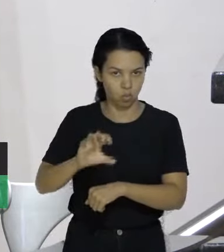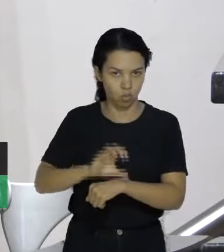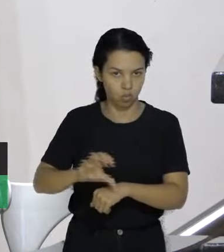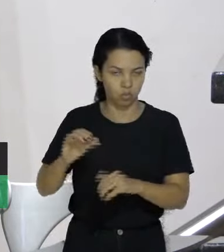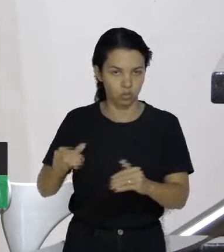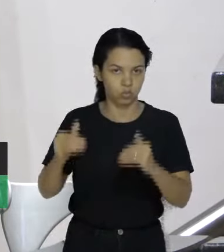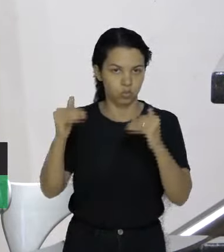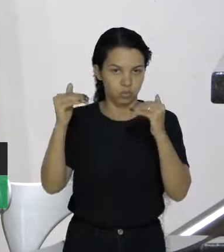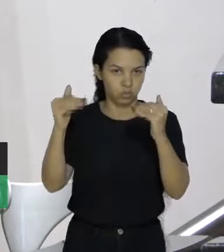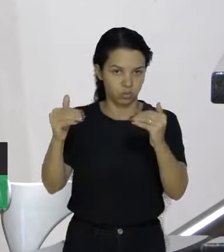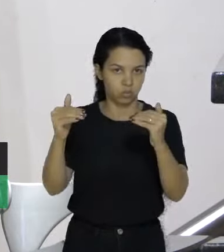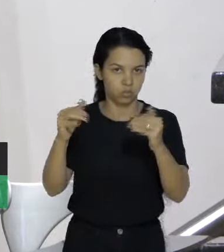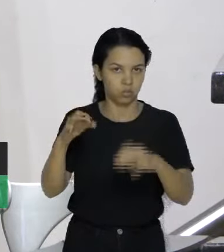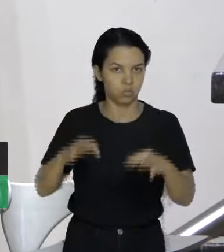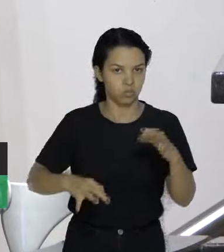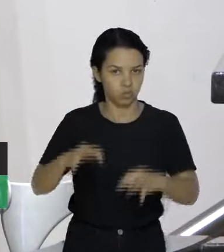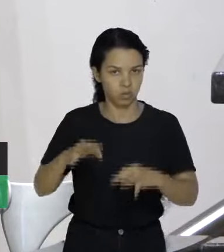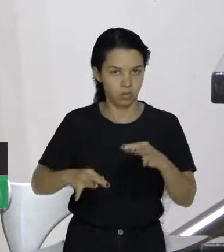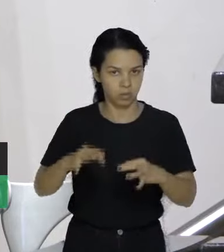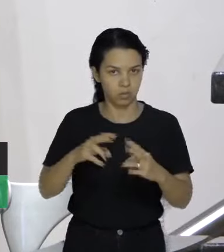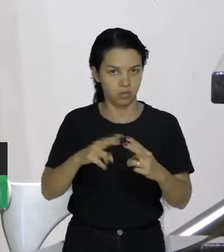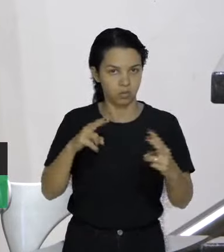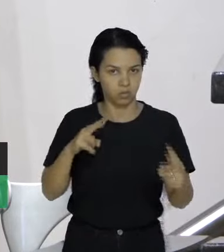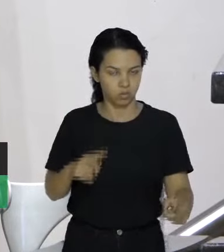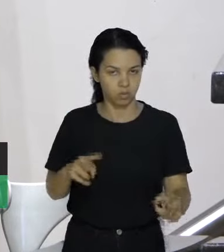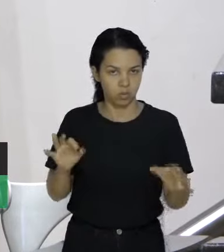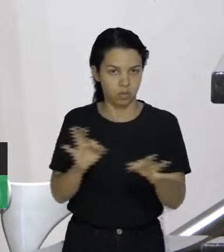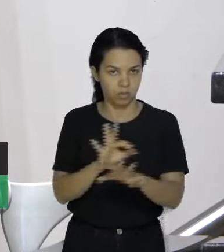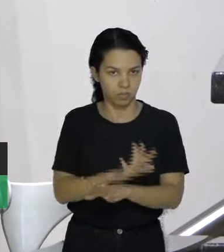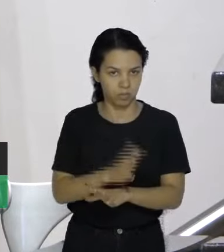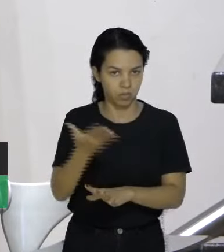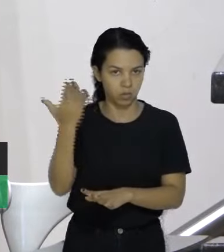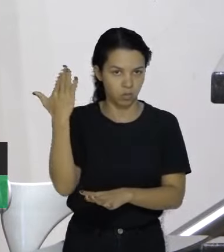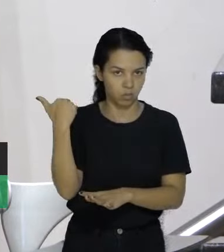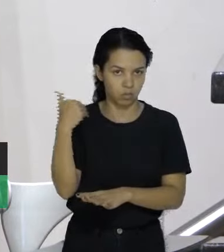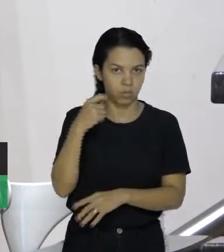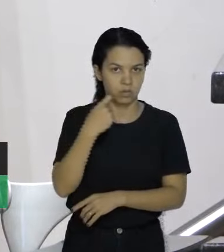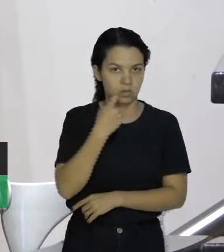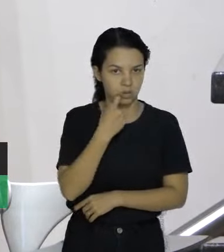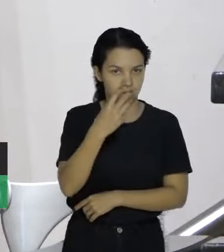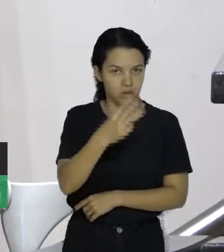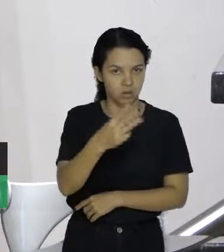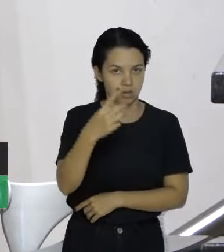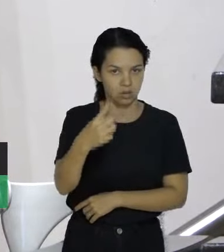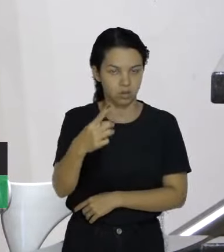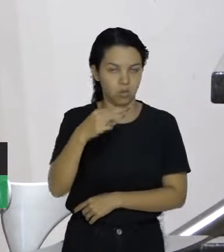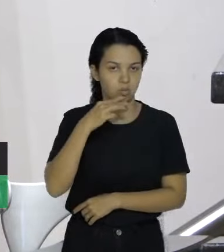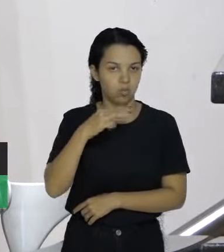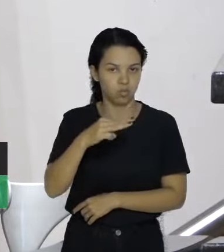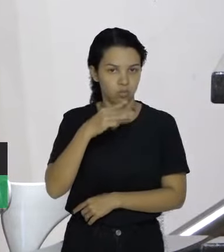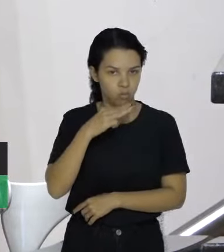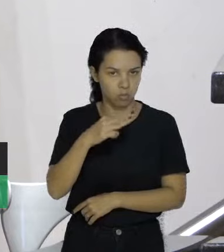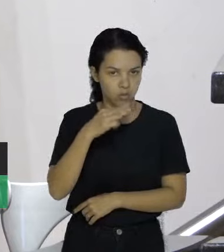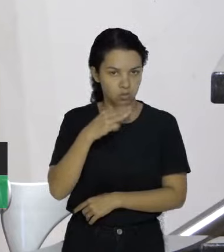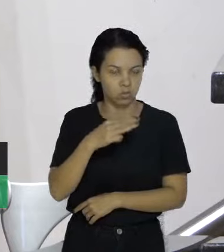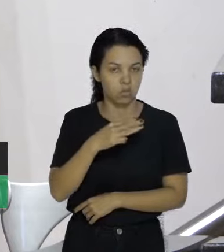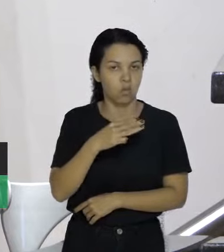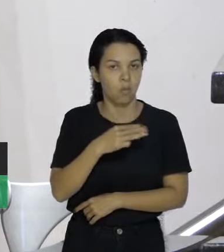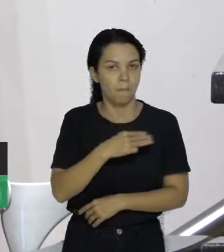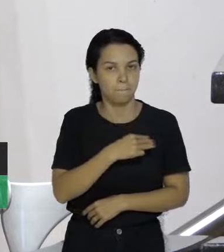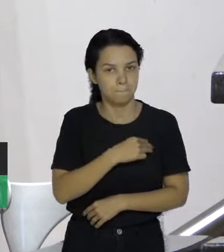julgamento virtual foi encerrado na noite na última sexta-feira 31 de março os ministros do